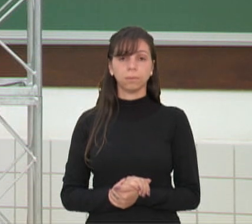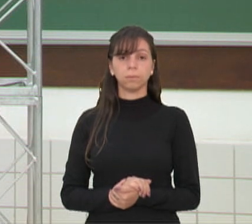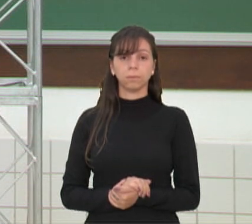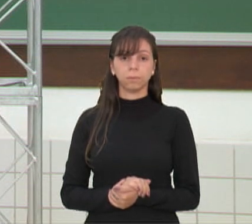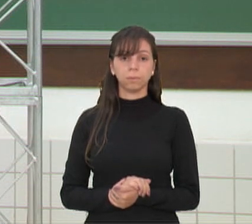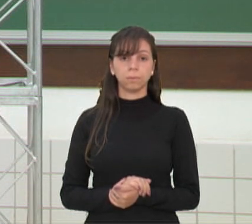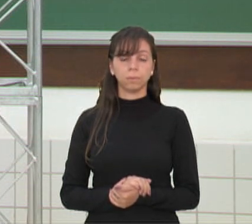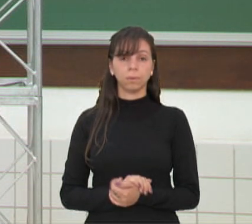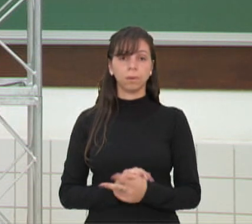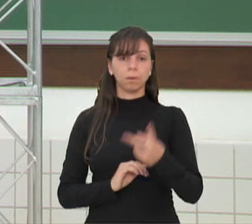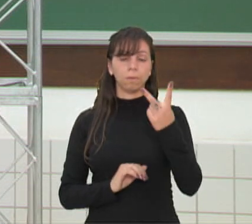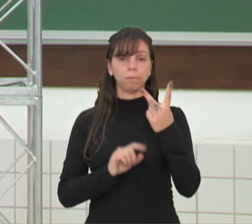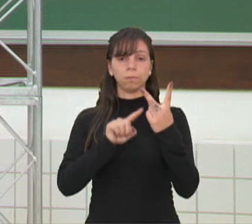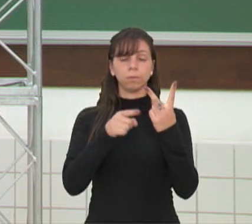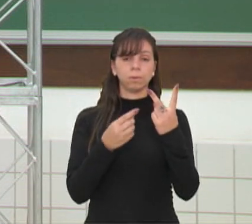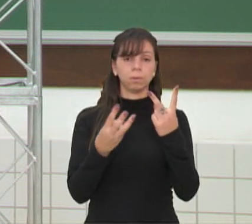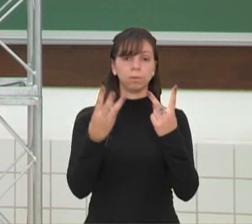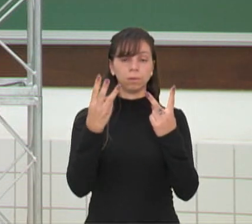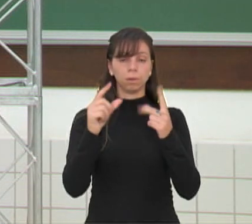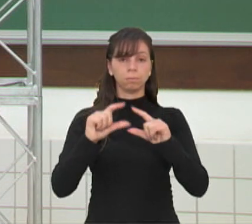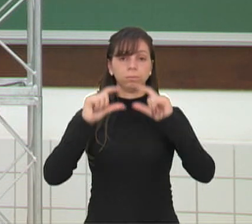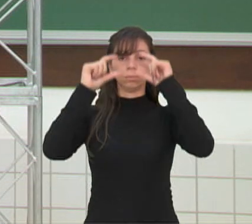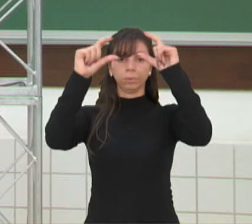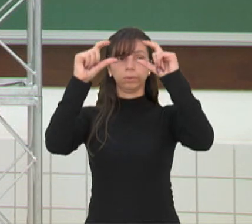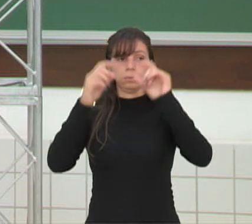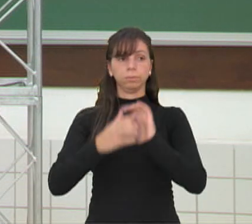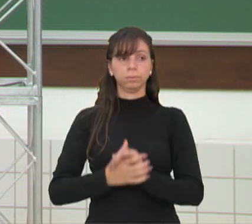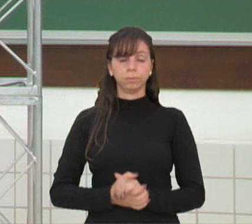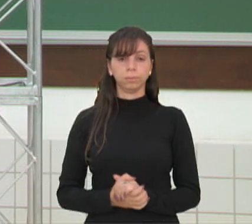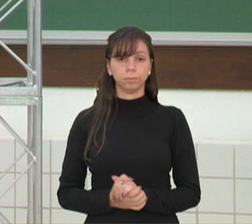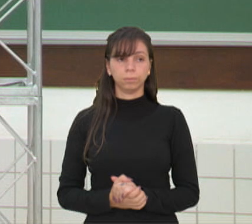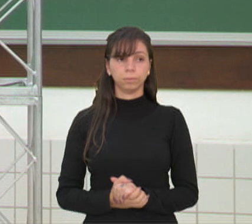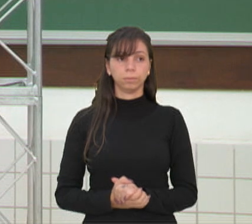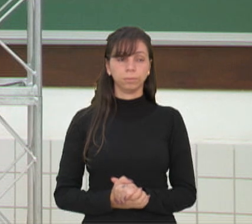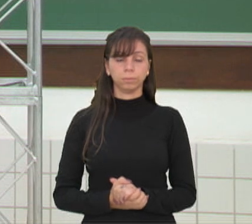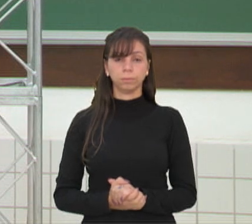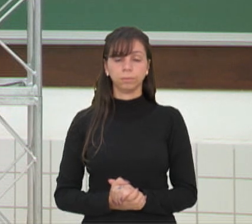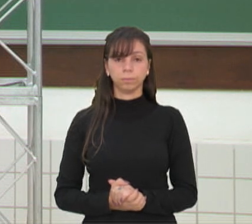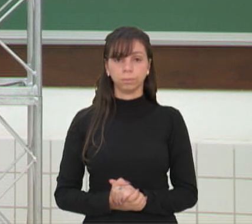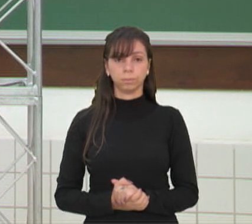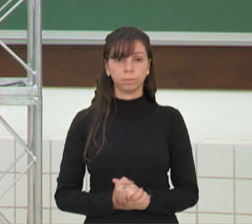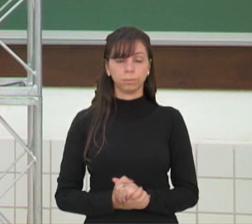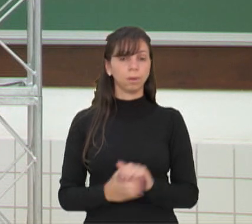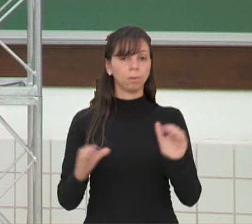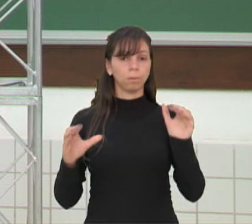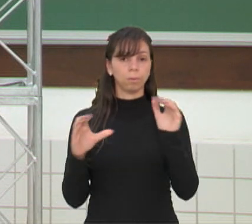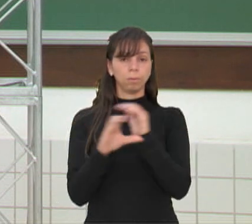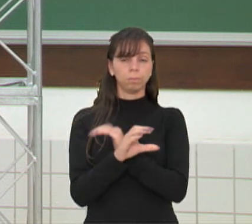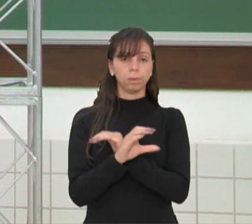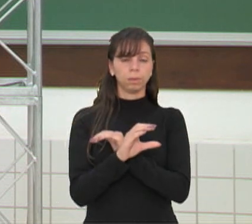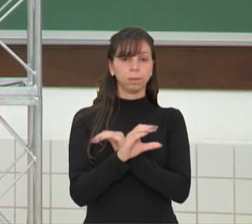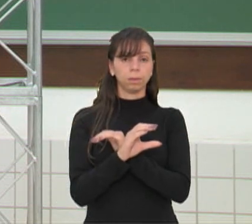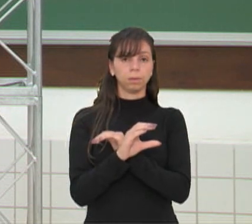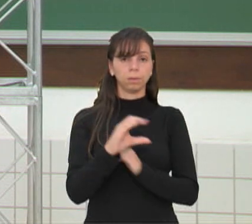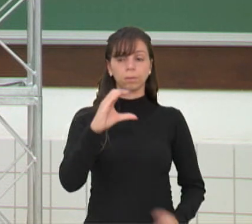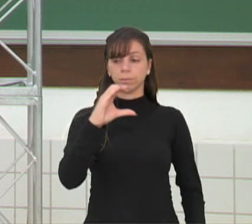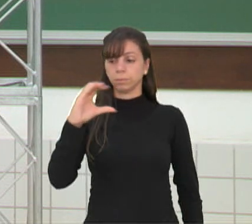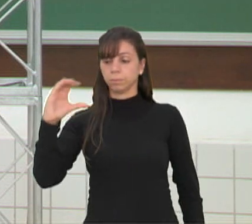Então, o 2,3 é em cima. Bota um zero aqui, ó, para completar a casa dos centésimos que está